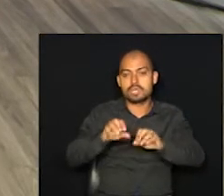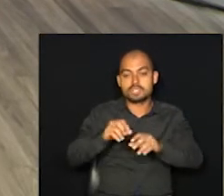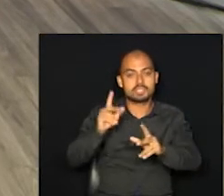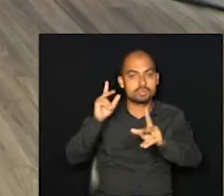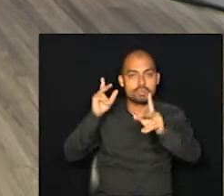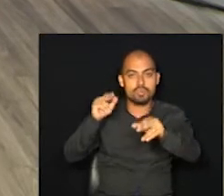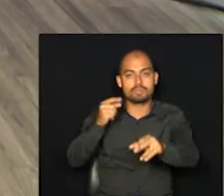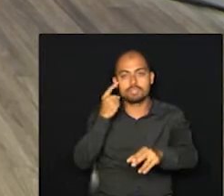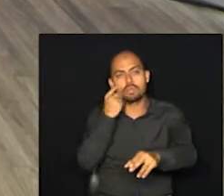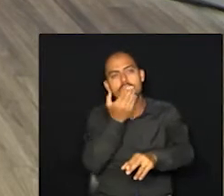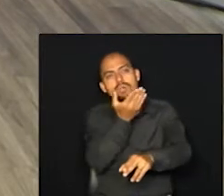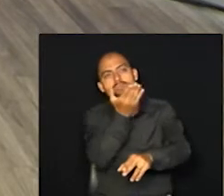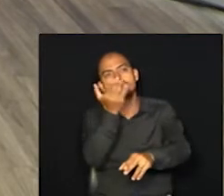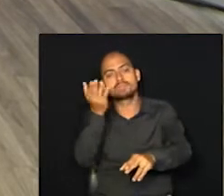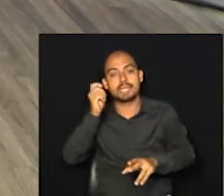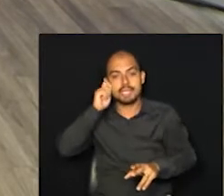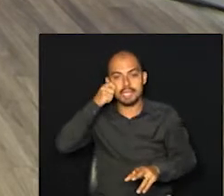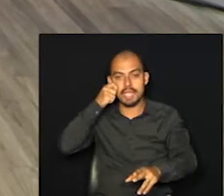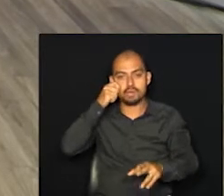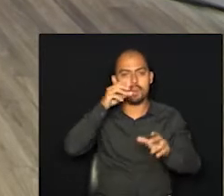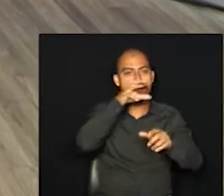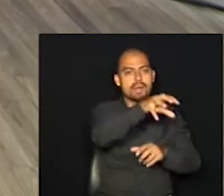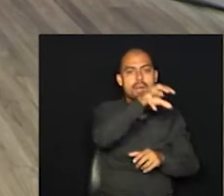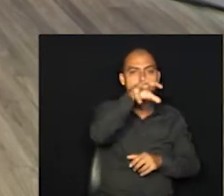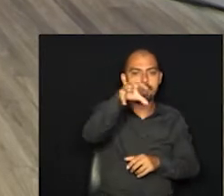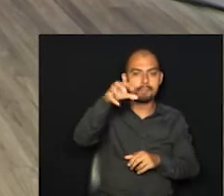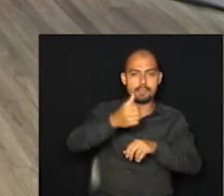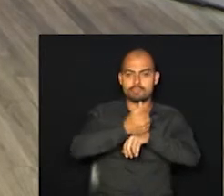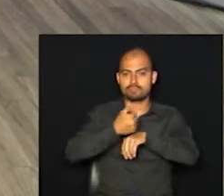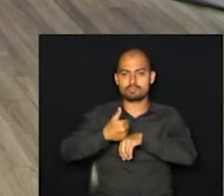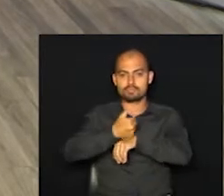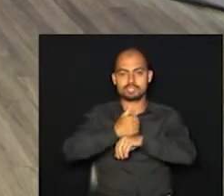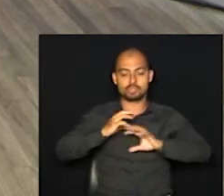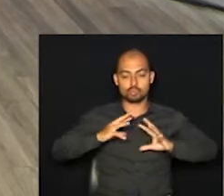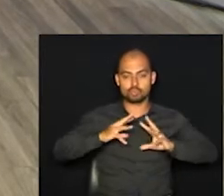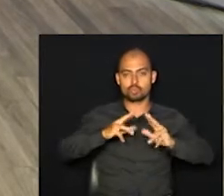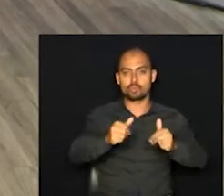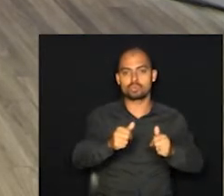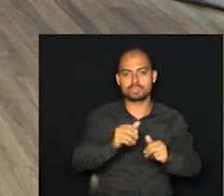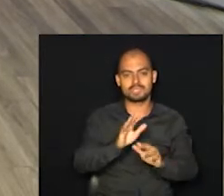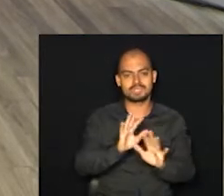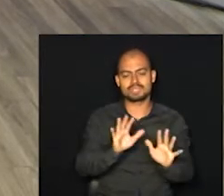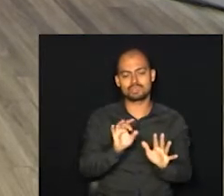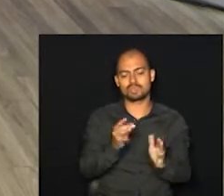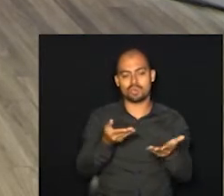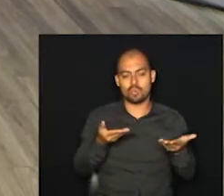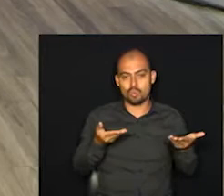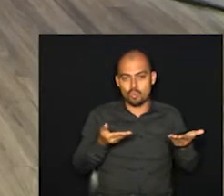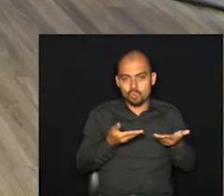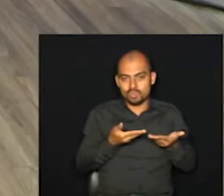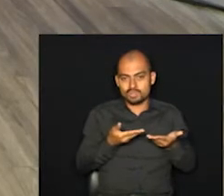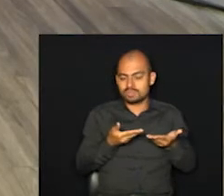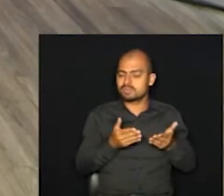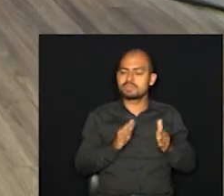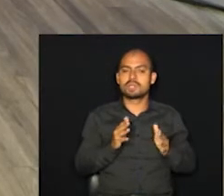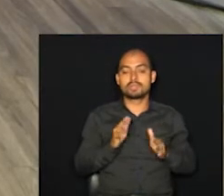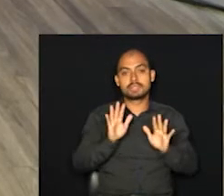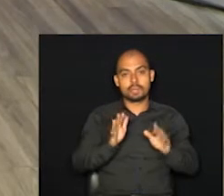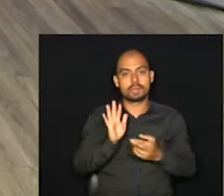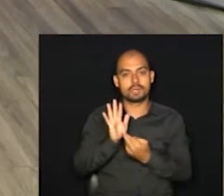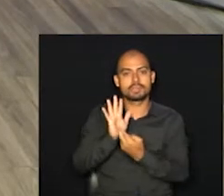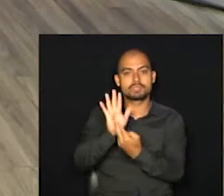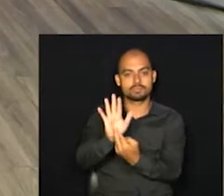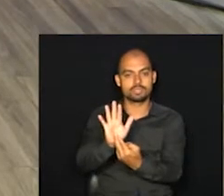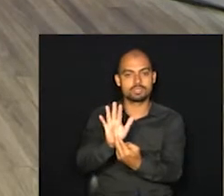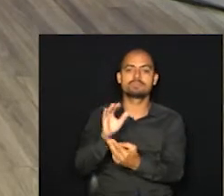em todos os lados, em todas as profissões, não só como acontece hoje. Então, essa representatividade é